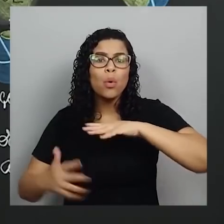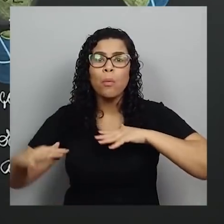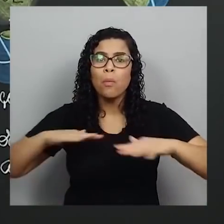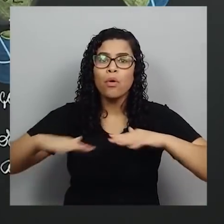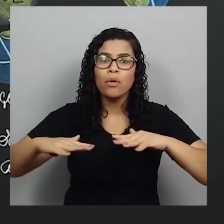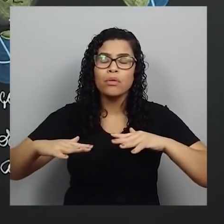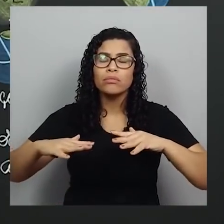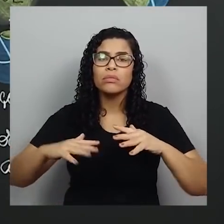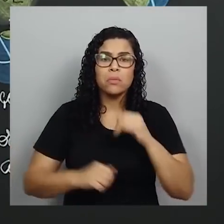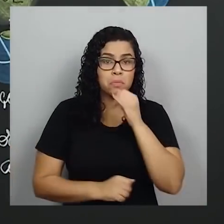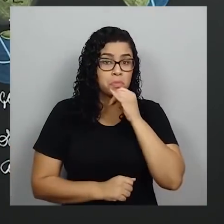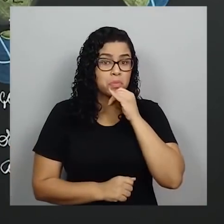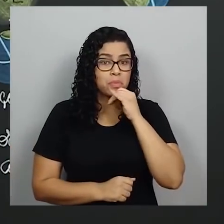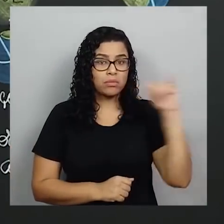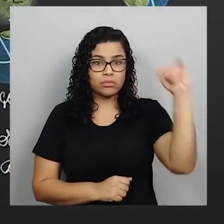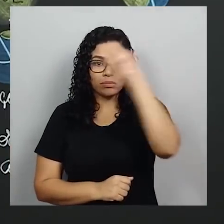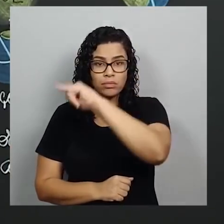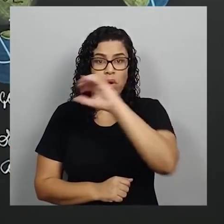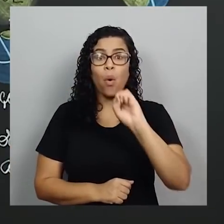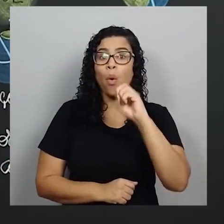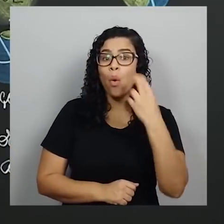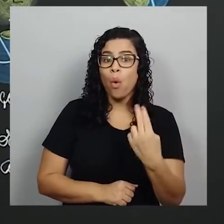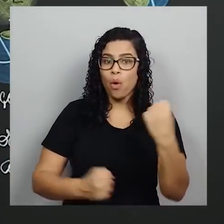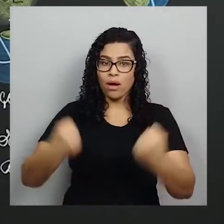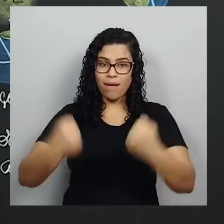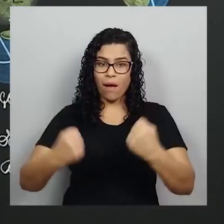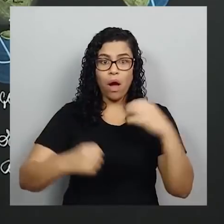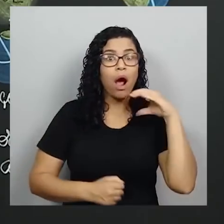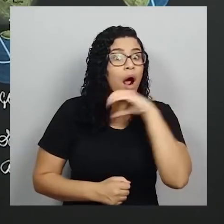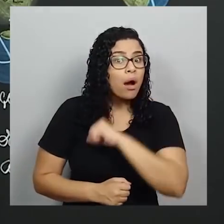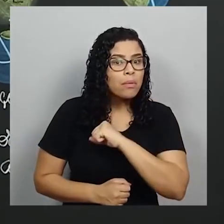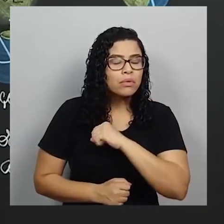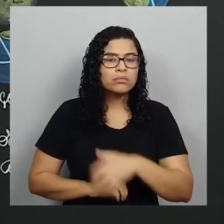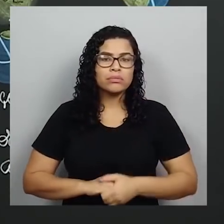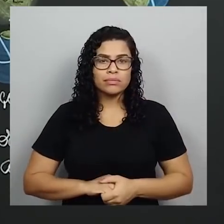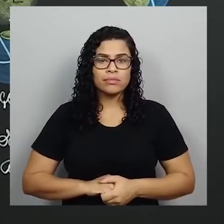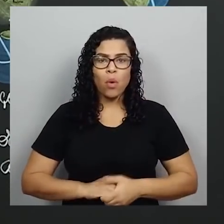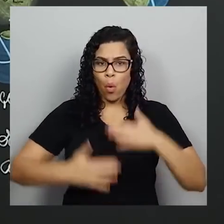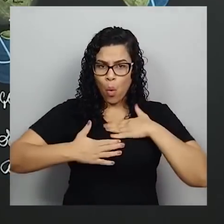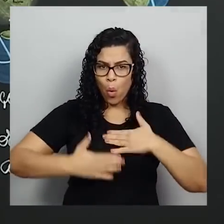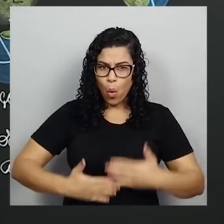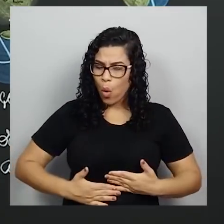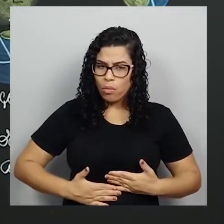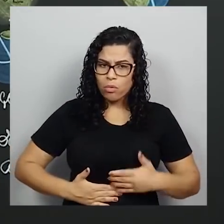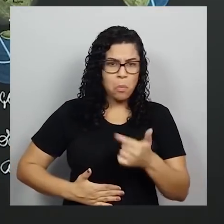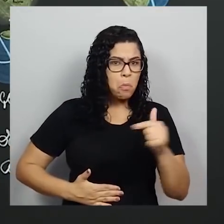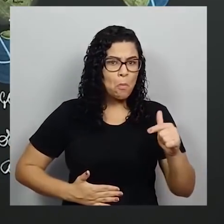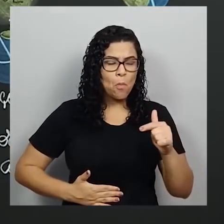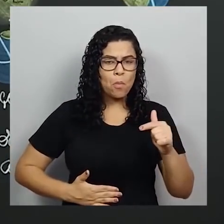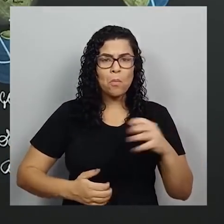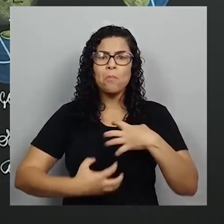está dentro de um avião ou dentro de um carro, numa alta velocidade, você não tem a sensação corporal dessa